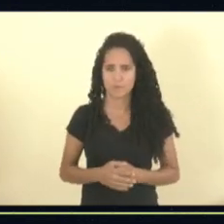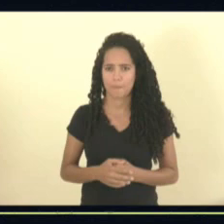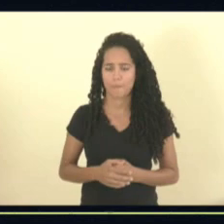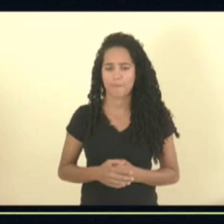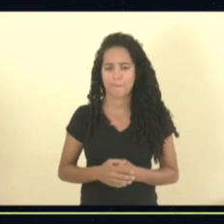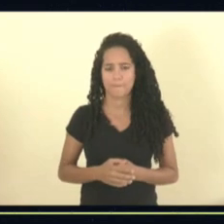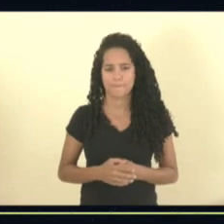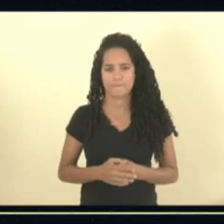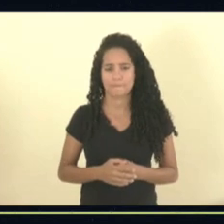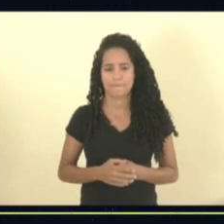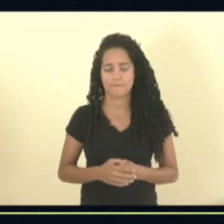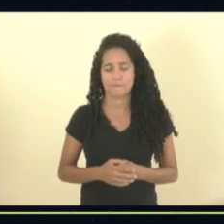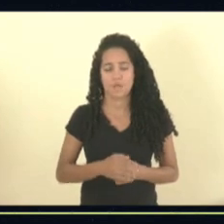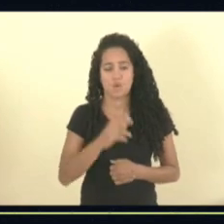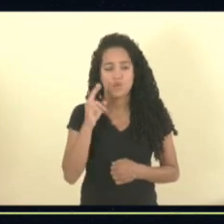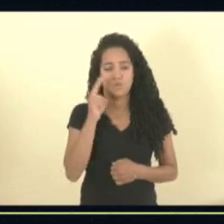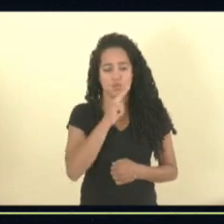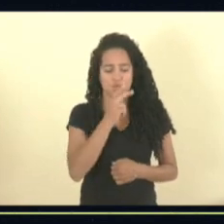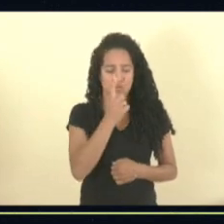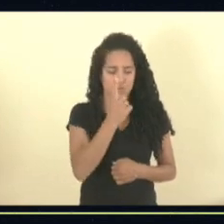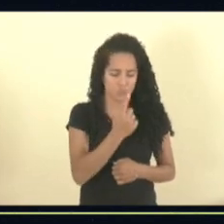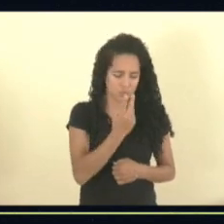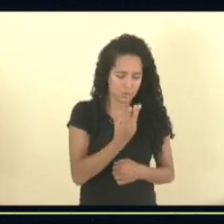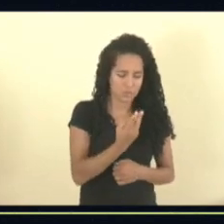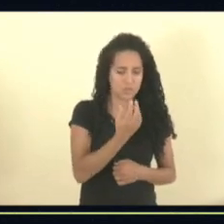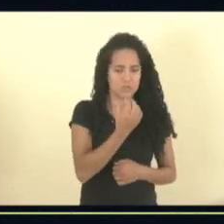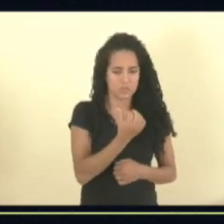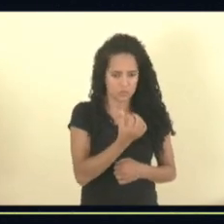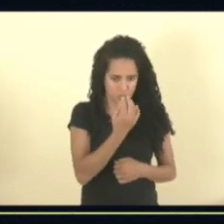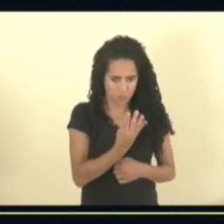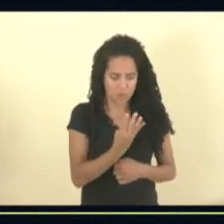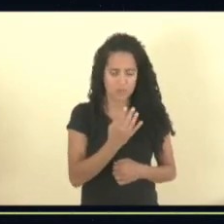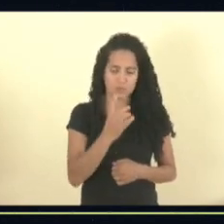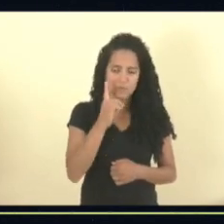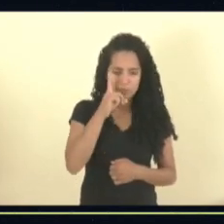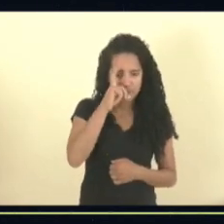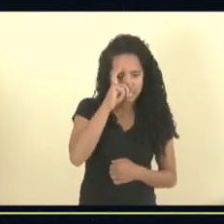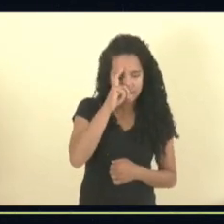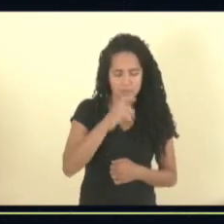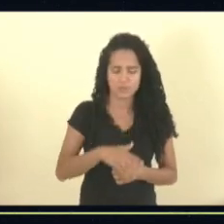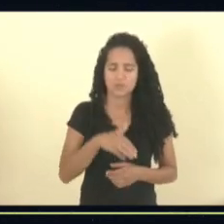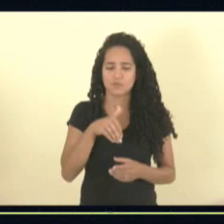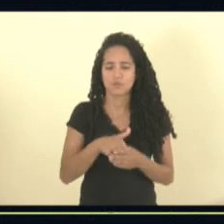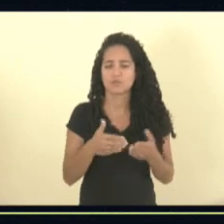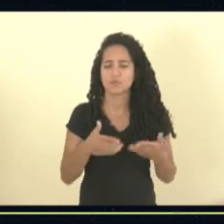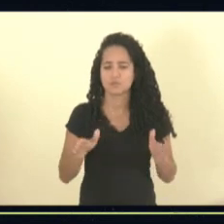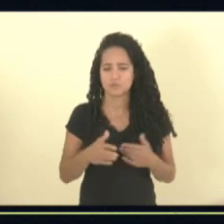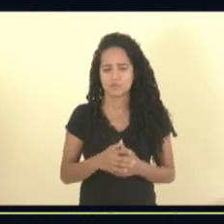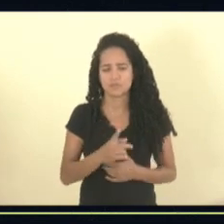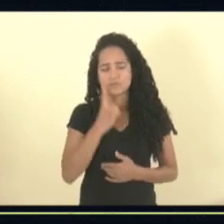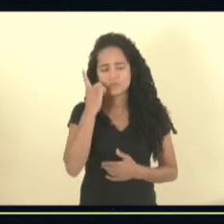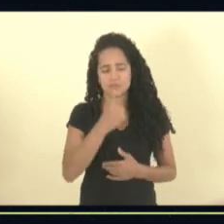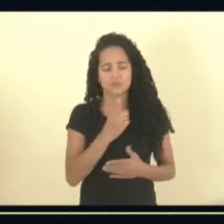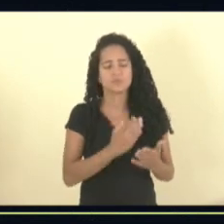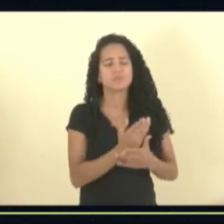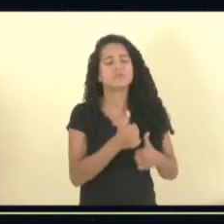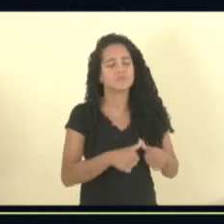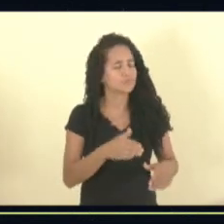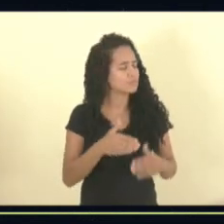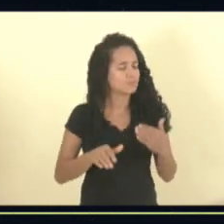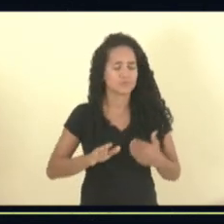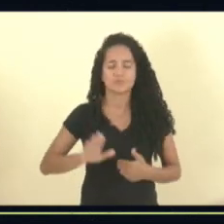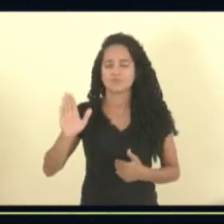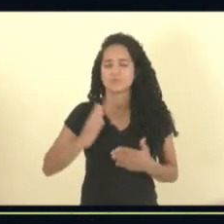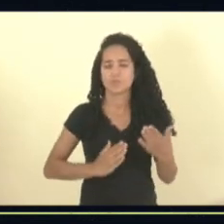Aprovado. Requerimento de urgência 134, deputado Deninho Silva. Em votação. Os deputados que aprovam permanecem como se encontram, os